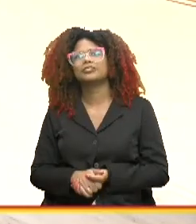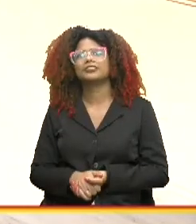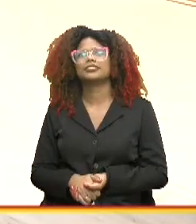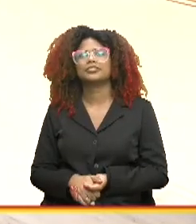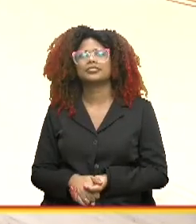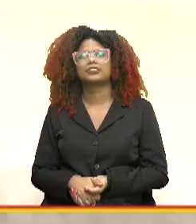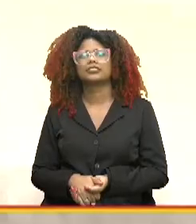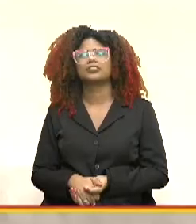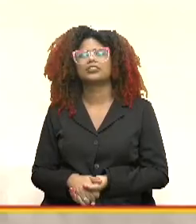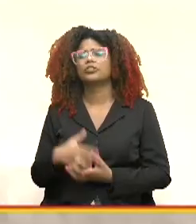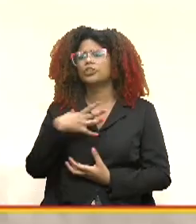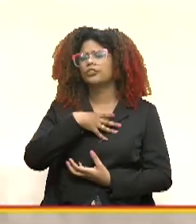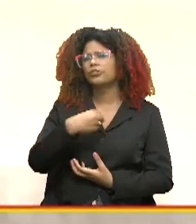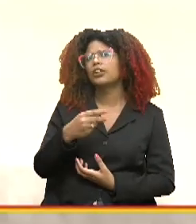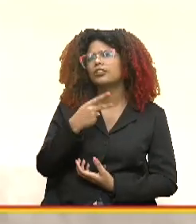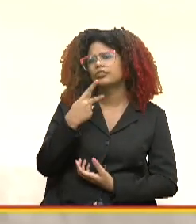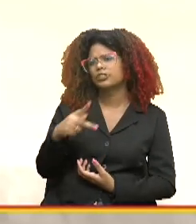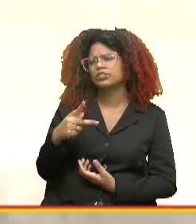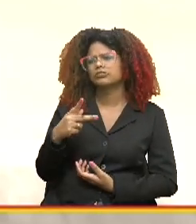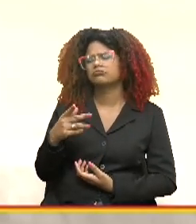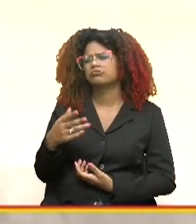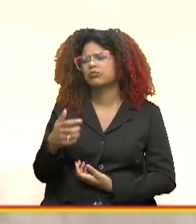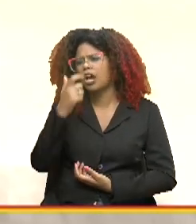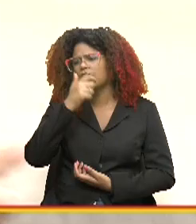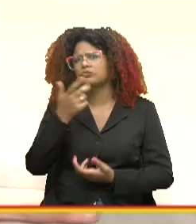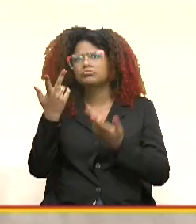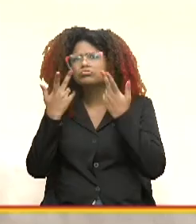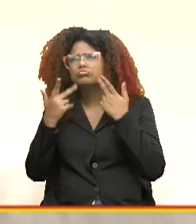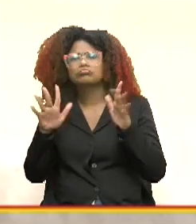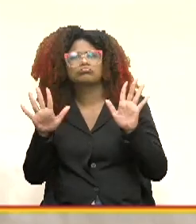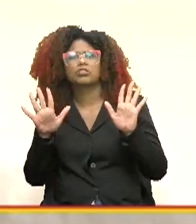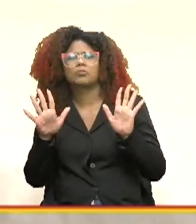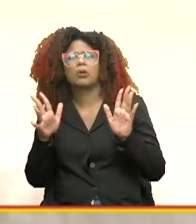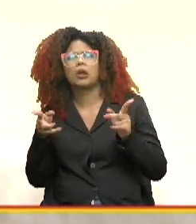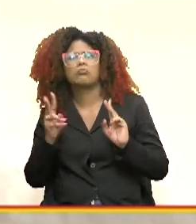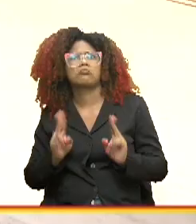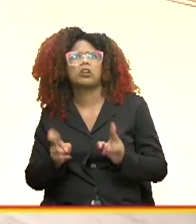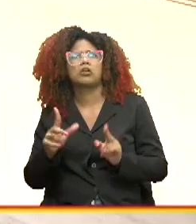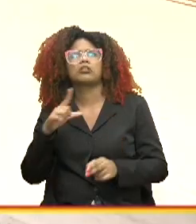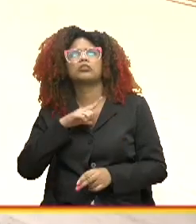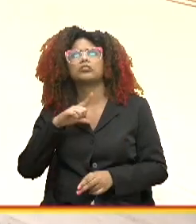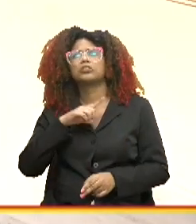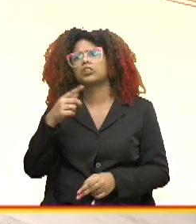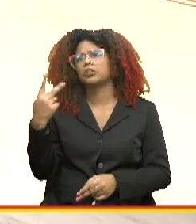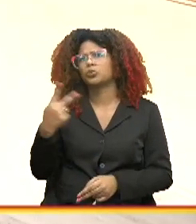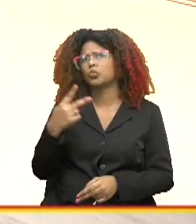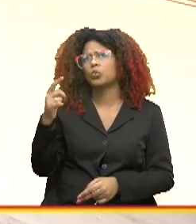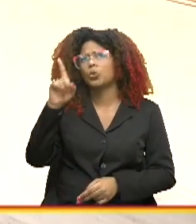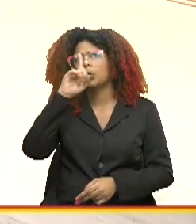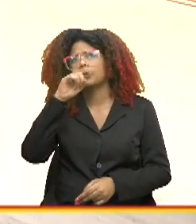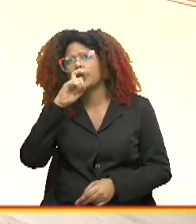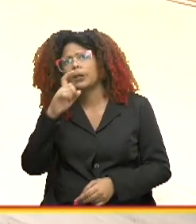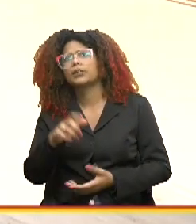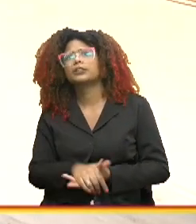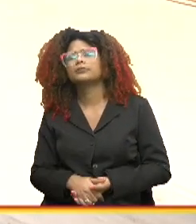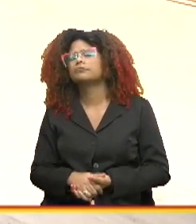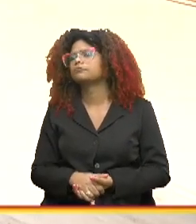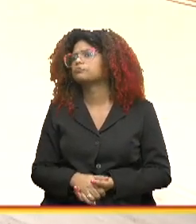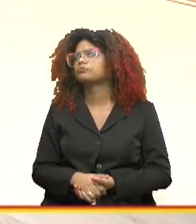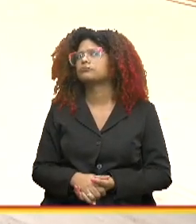eles encaram naturalmente o fato de ter em duas mães muito naturalmente é uma coisa